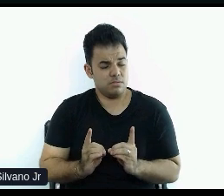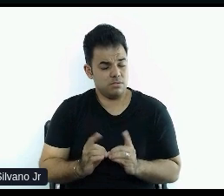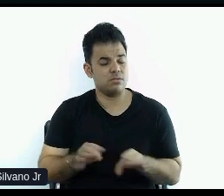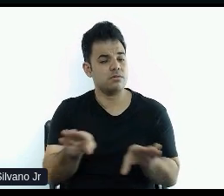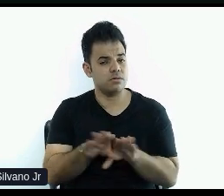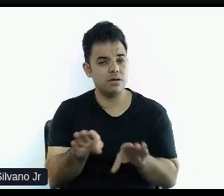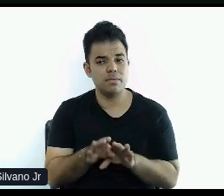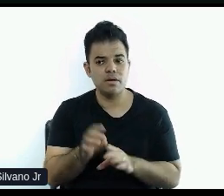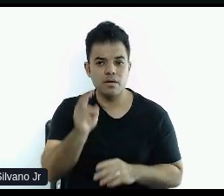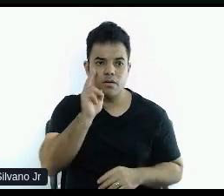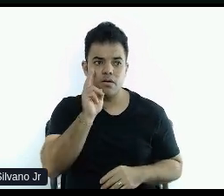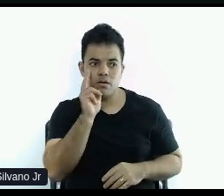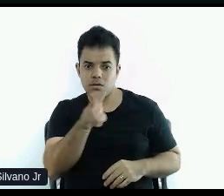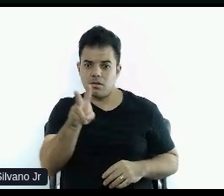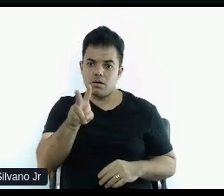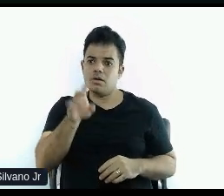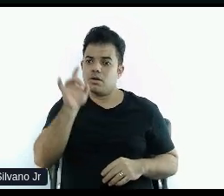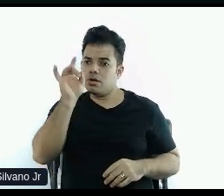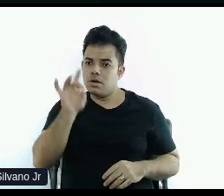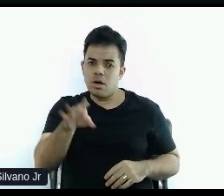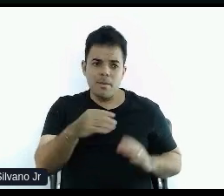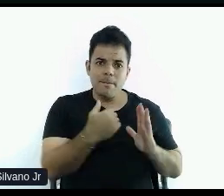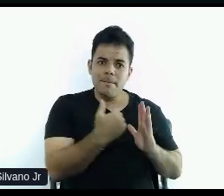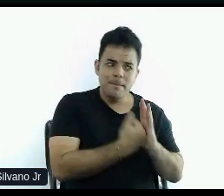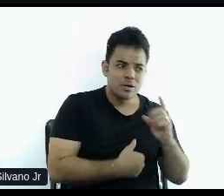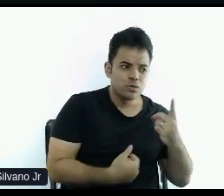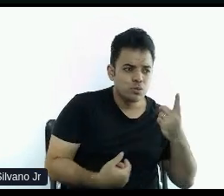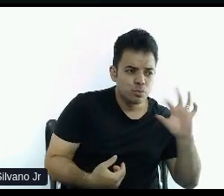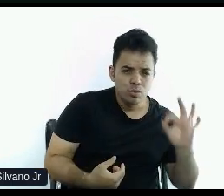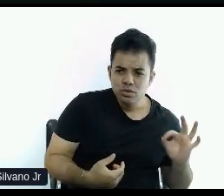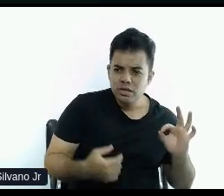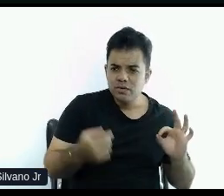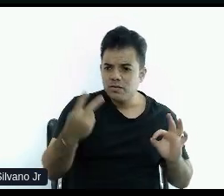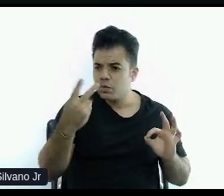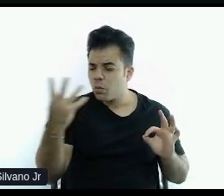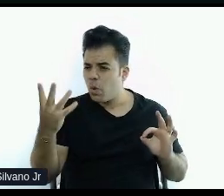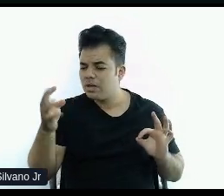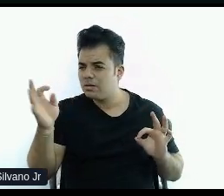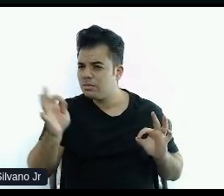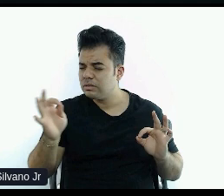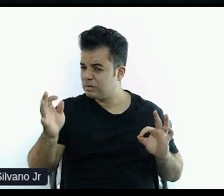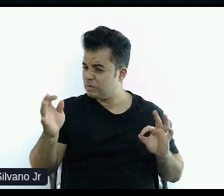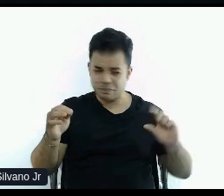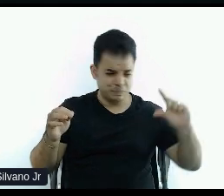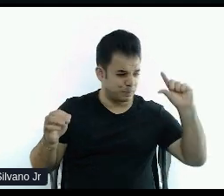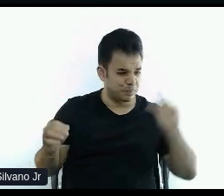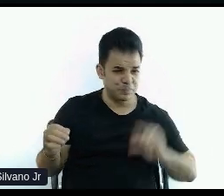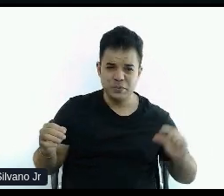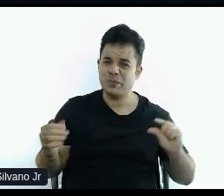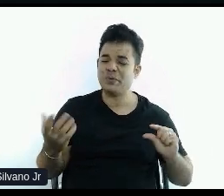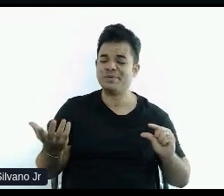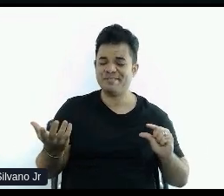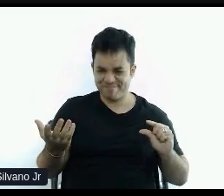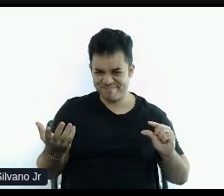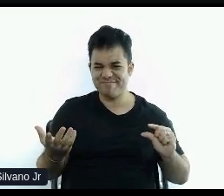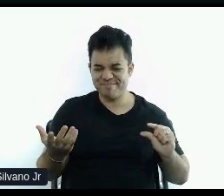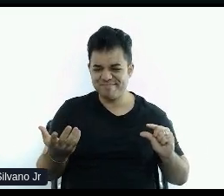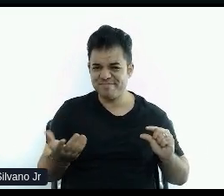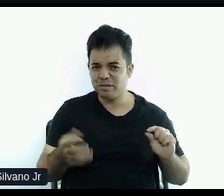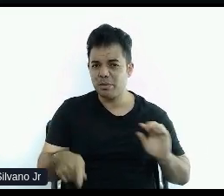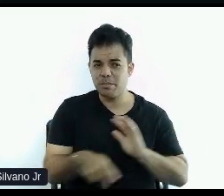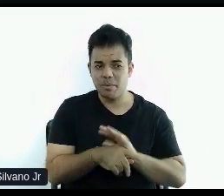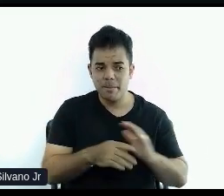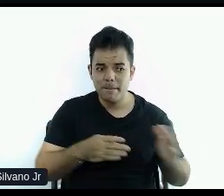uma realidade de apenas menos de 1%, está ali próximo dos 1%, mas menos de 1% passaram